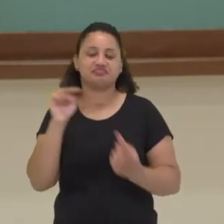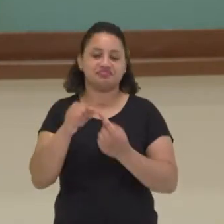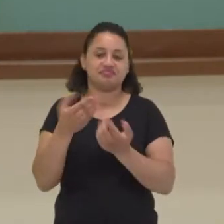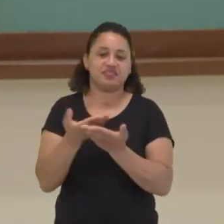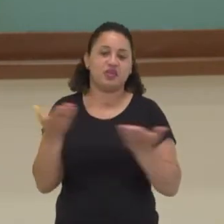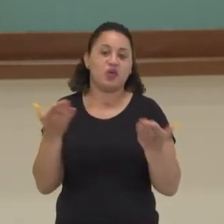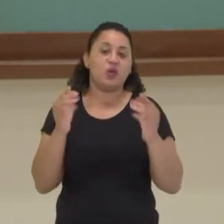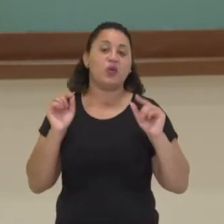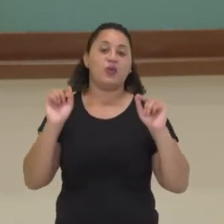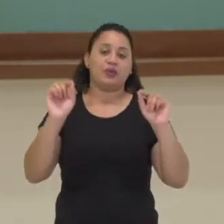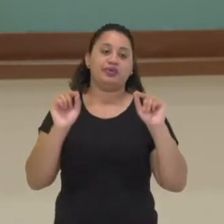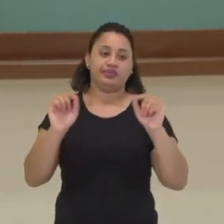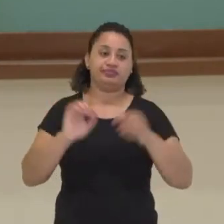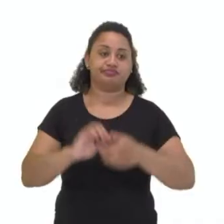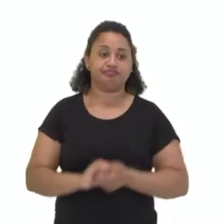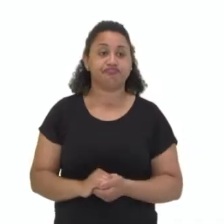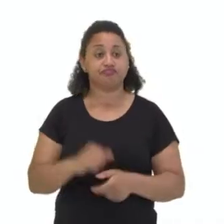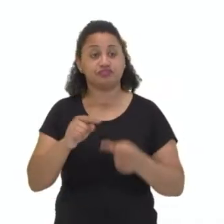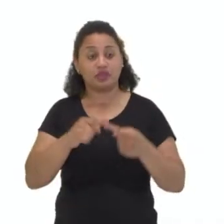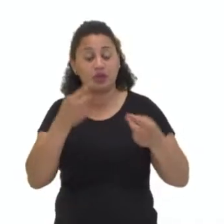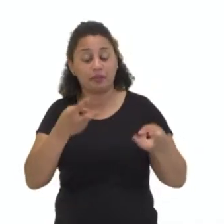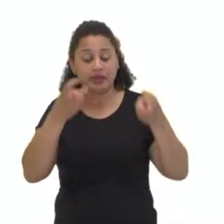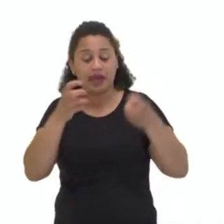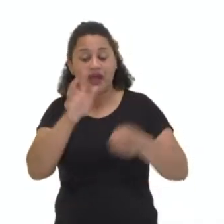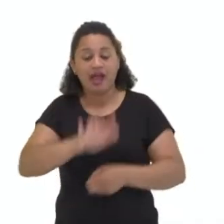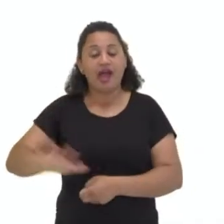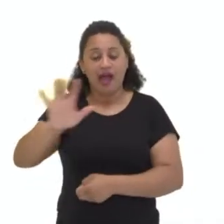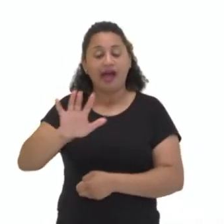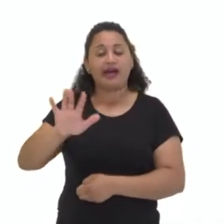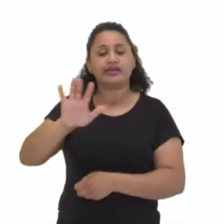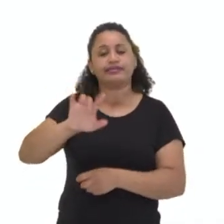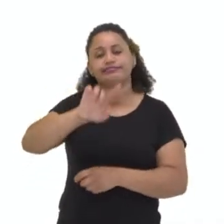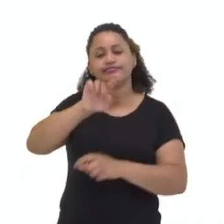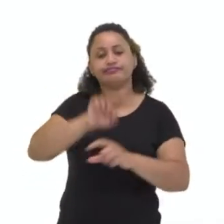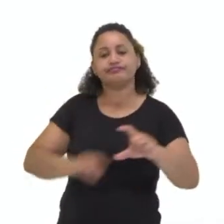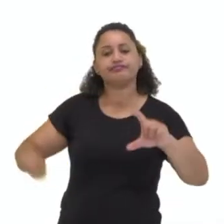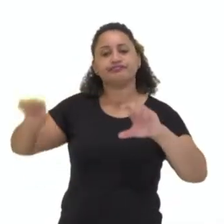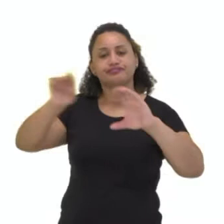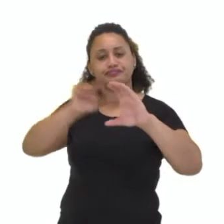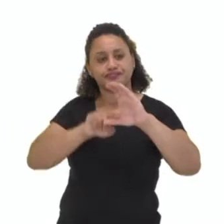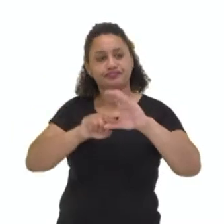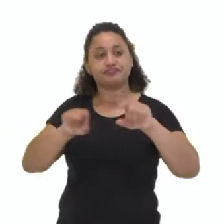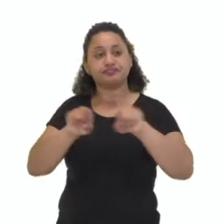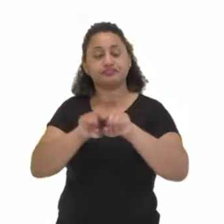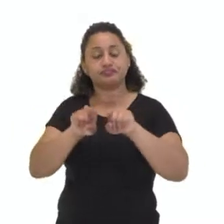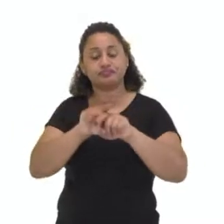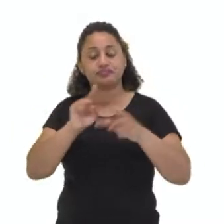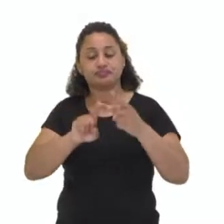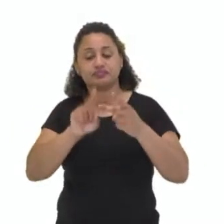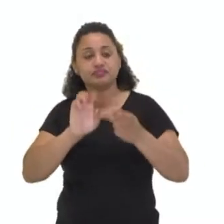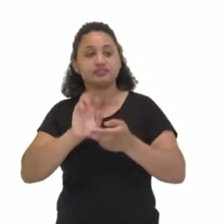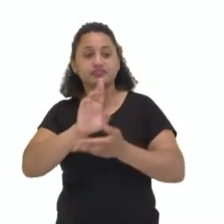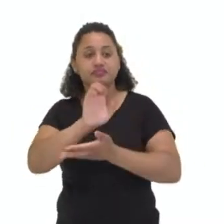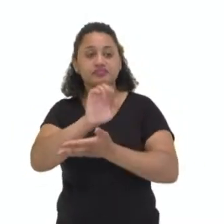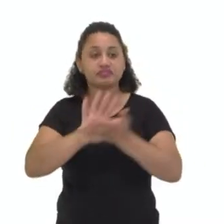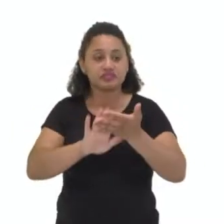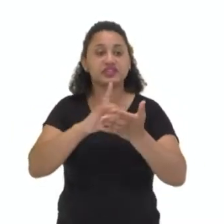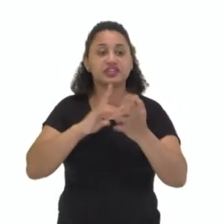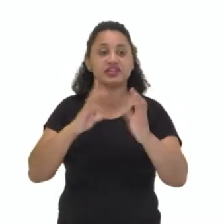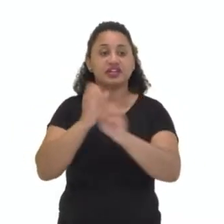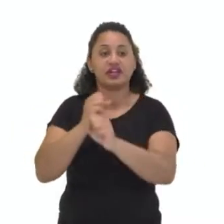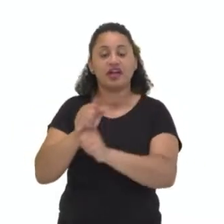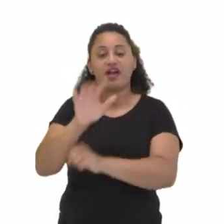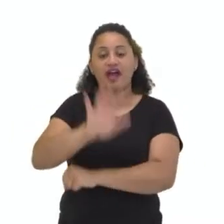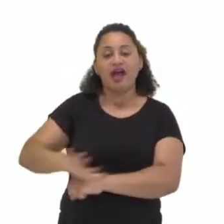hoje? Determinar a área do setor circular. Resolver situações, problemas envolvendo o cálculo da área